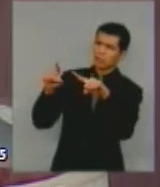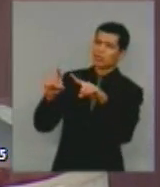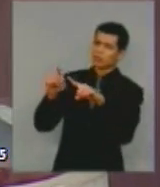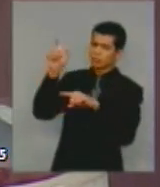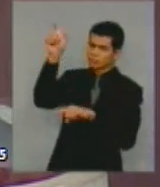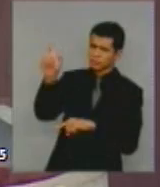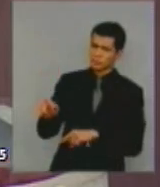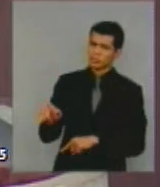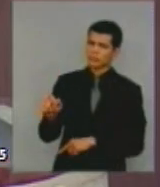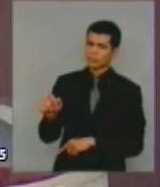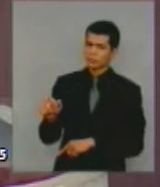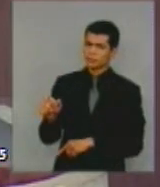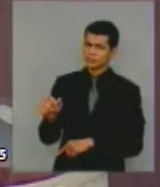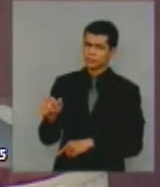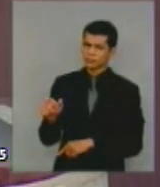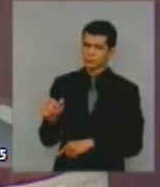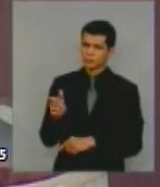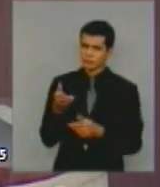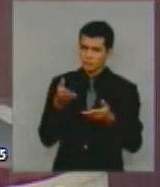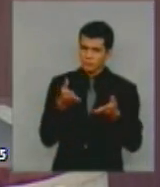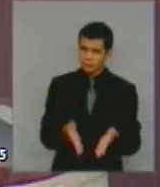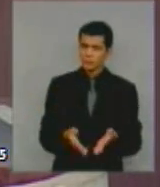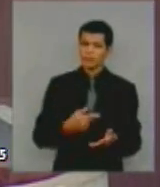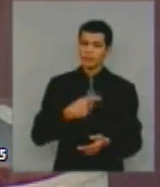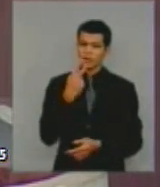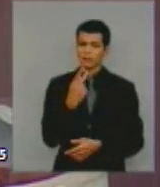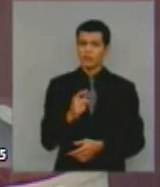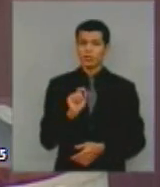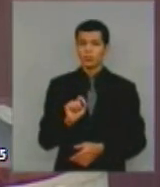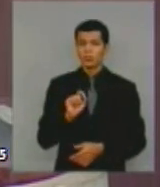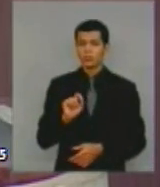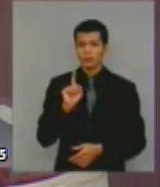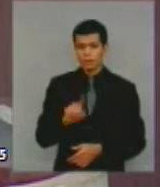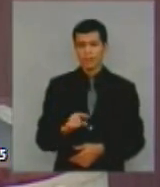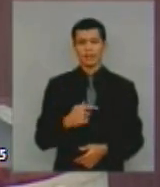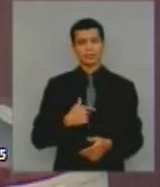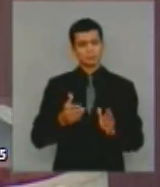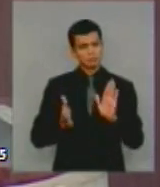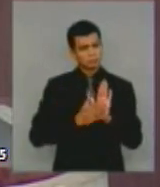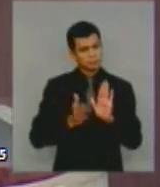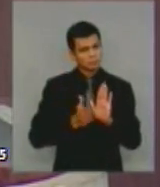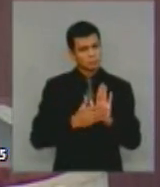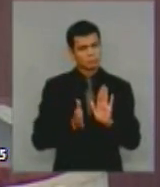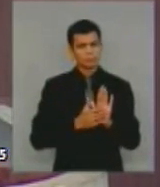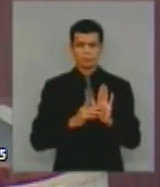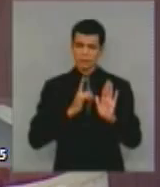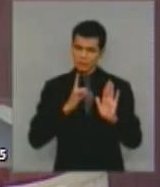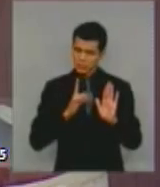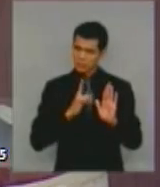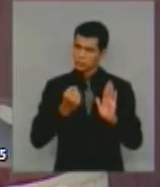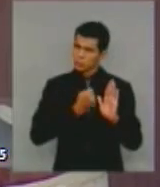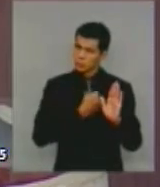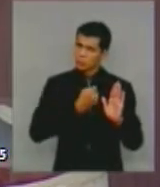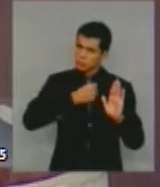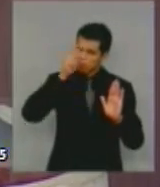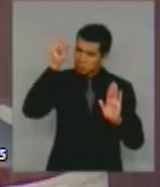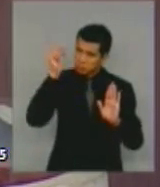oposição, sobretudo, baseada em fatos e dados concretos, na crítica,